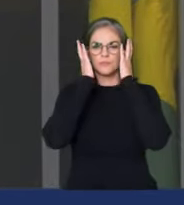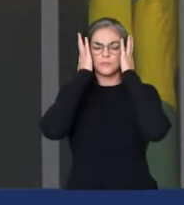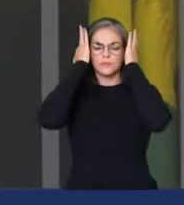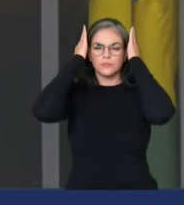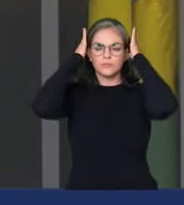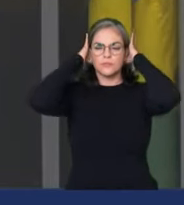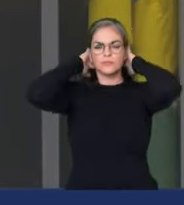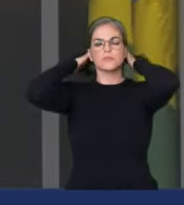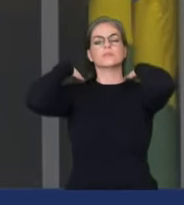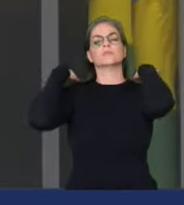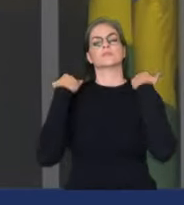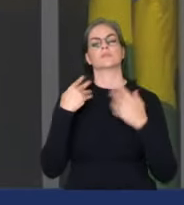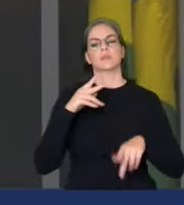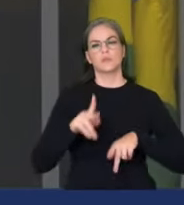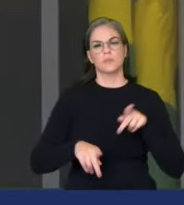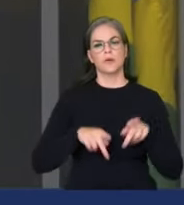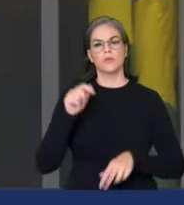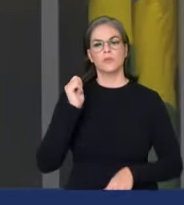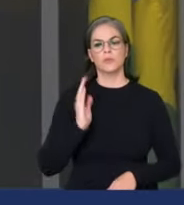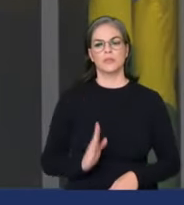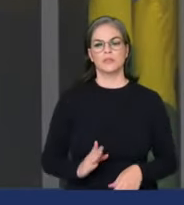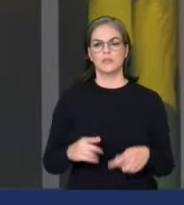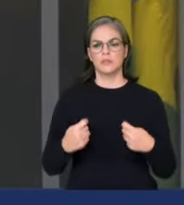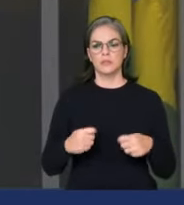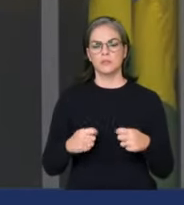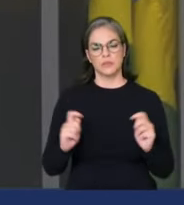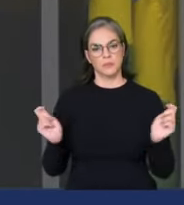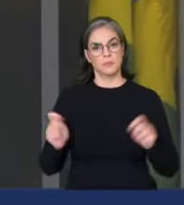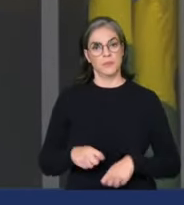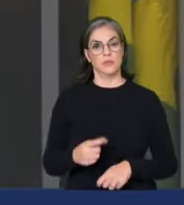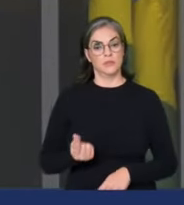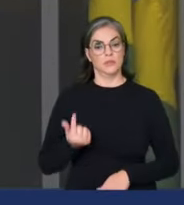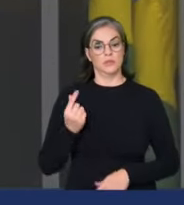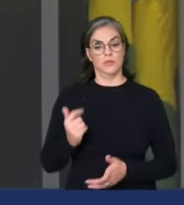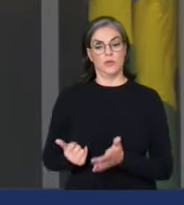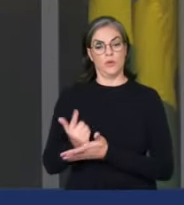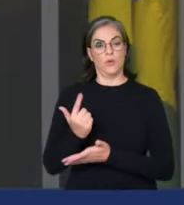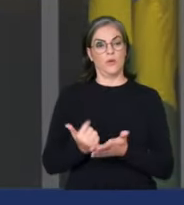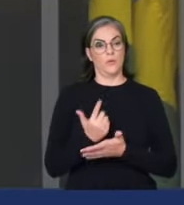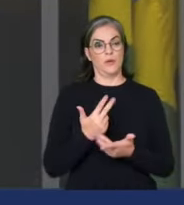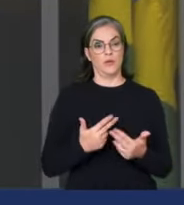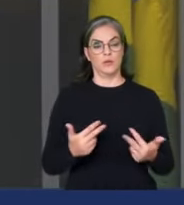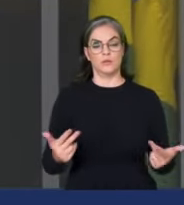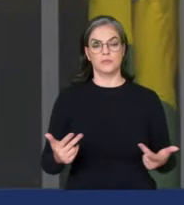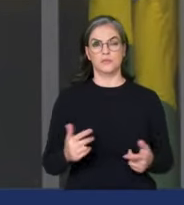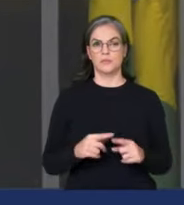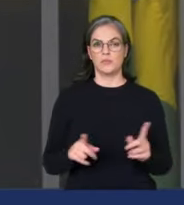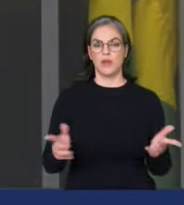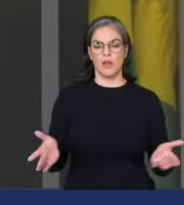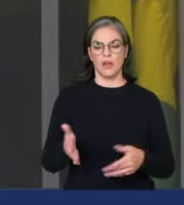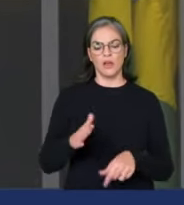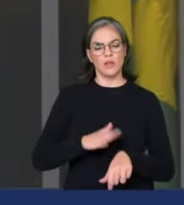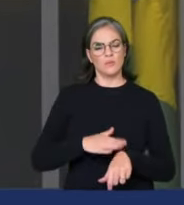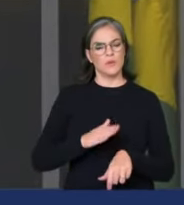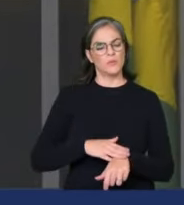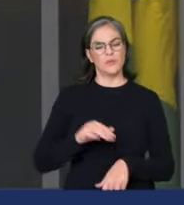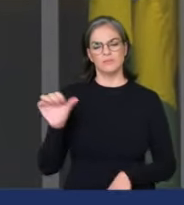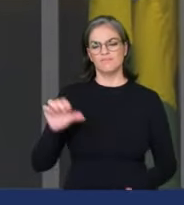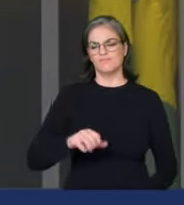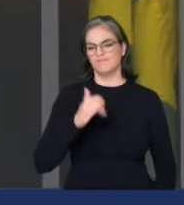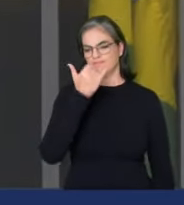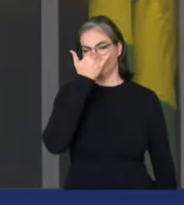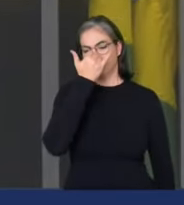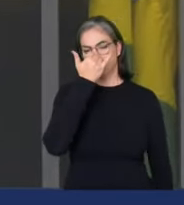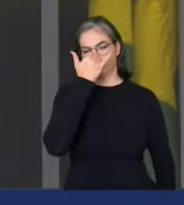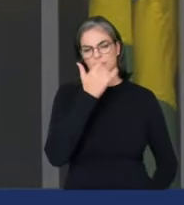brasileiro. E não esse momento trágico que a gente vive aqui, com o desemprego chegando aonde chegou, e quando